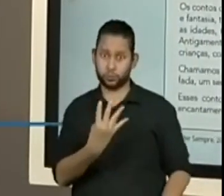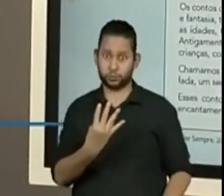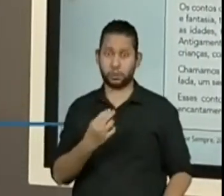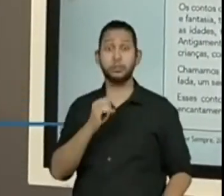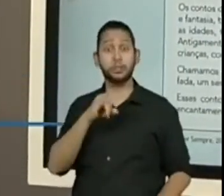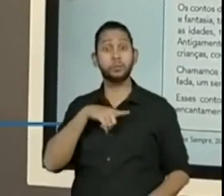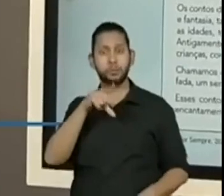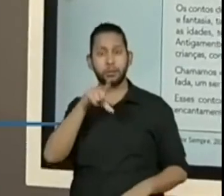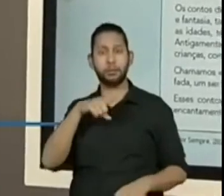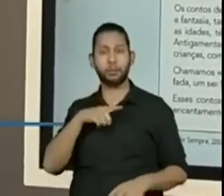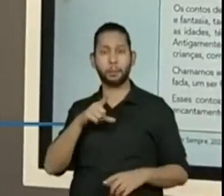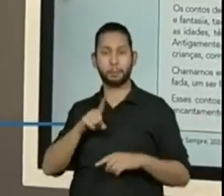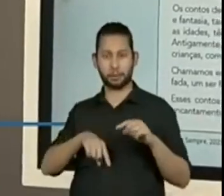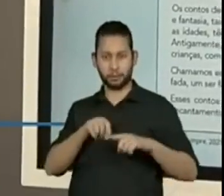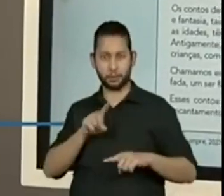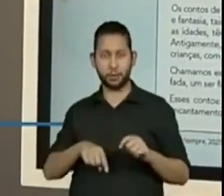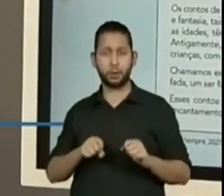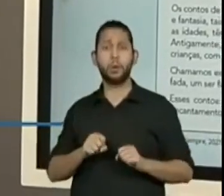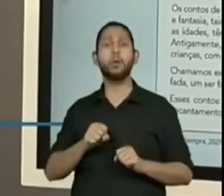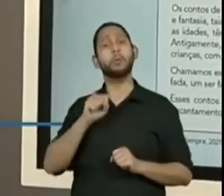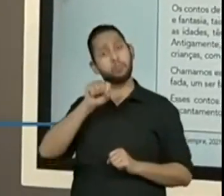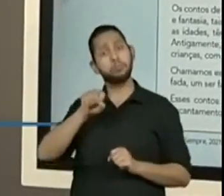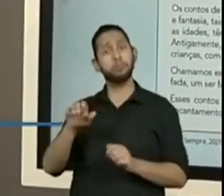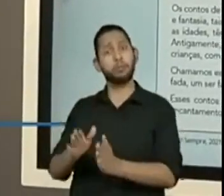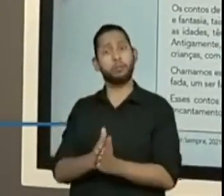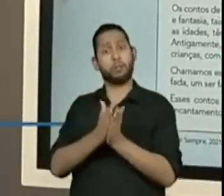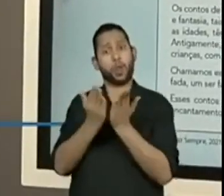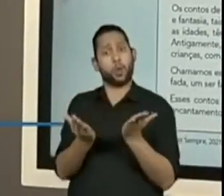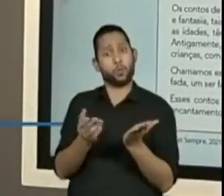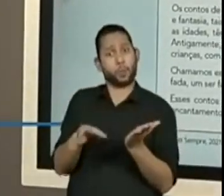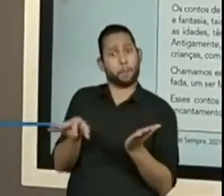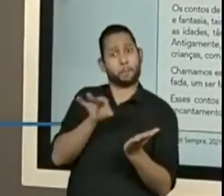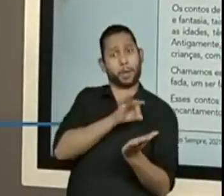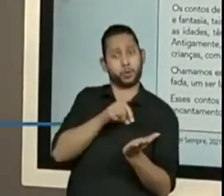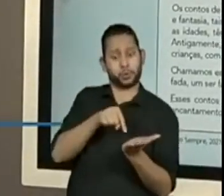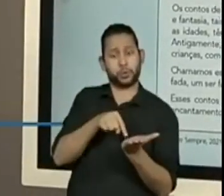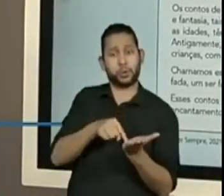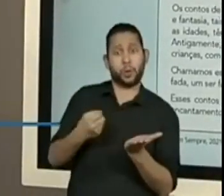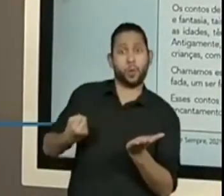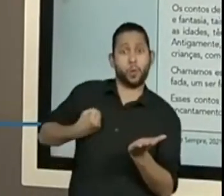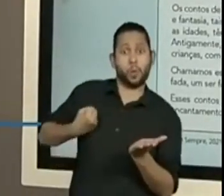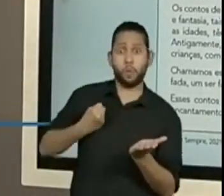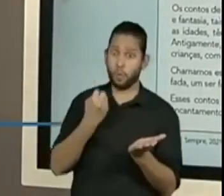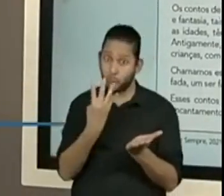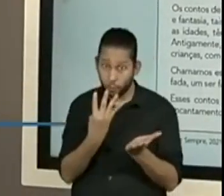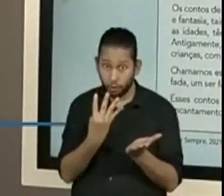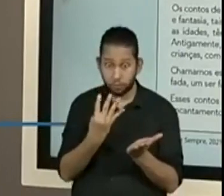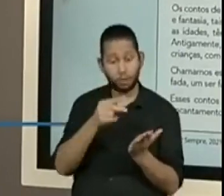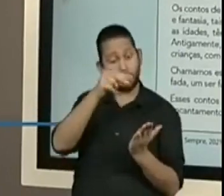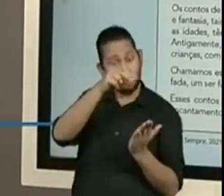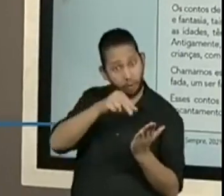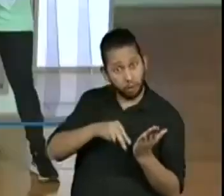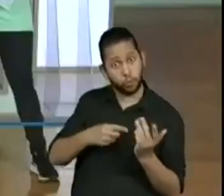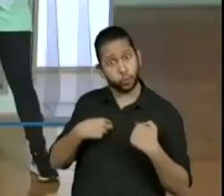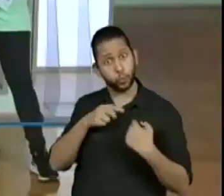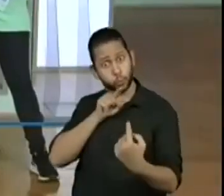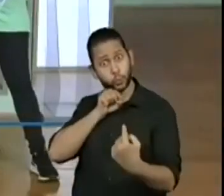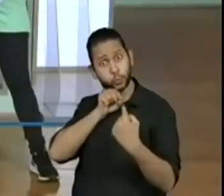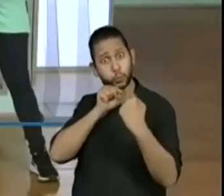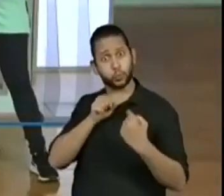tem o material, pode abrir o seu livro na página 4 e acompanhar a leitura, certo?